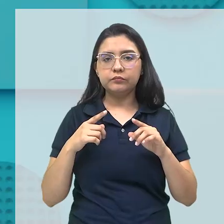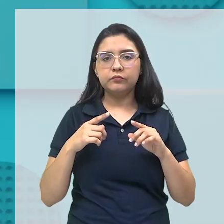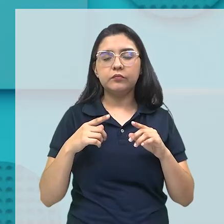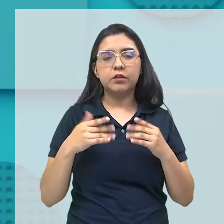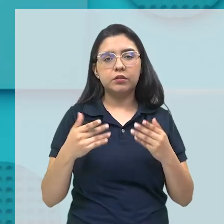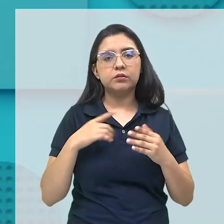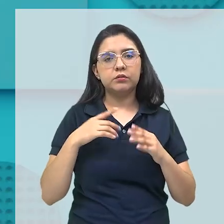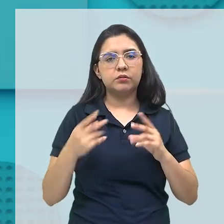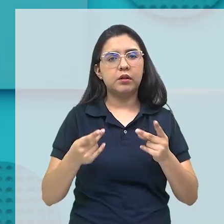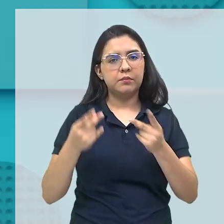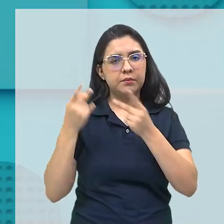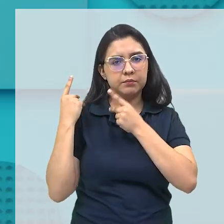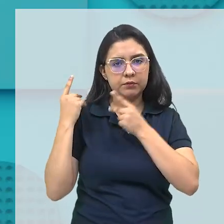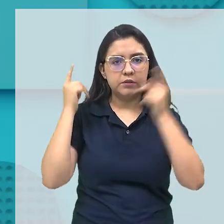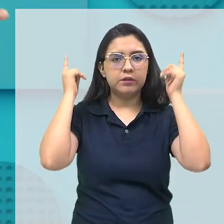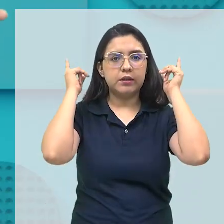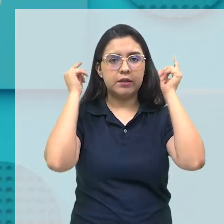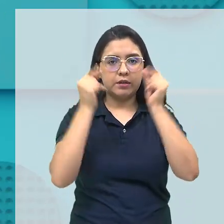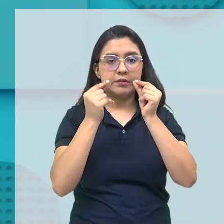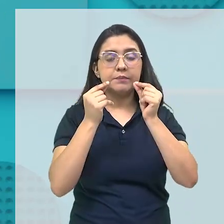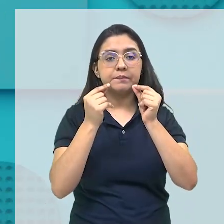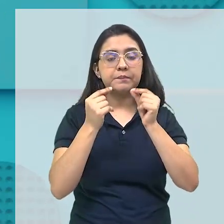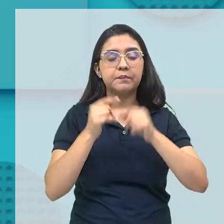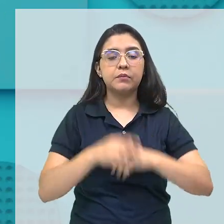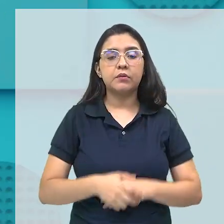daquela que veio desde lá da Grécia Antiga,